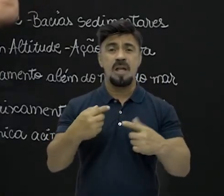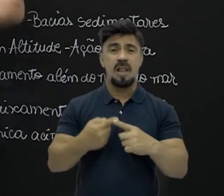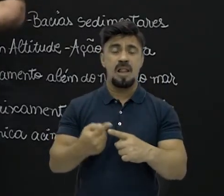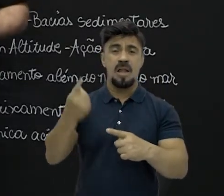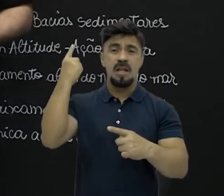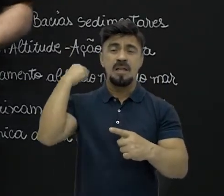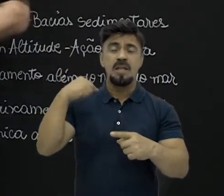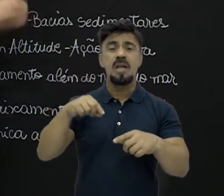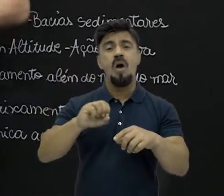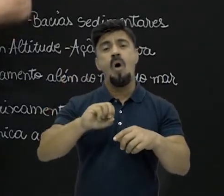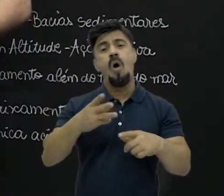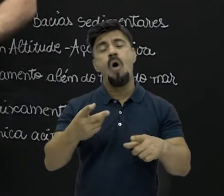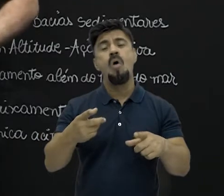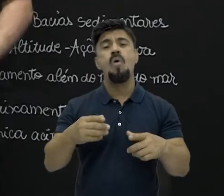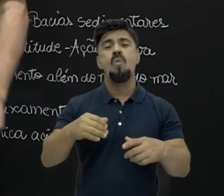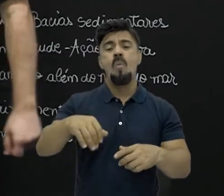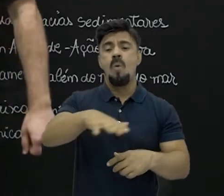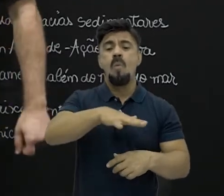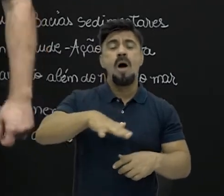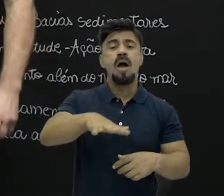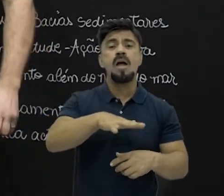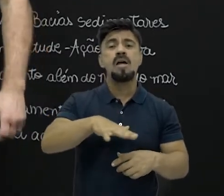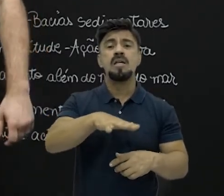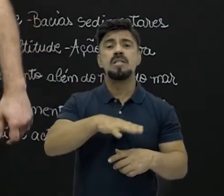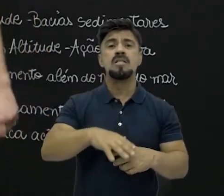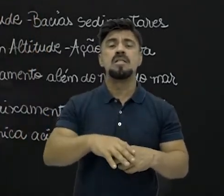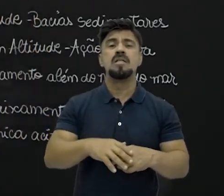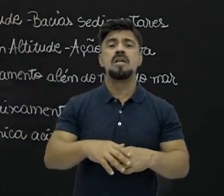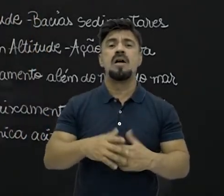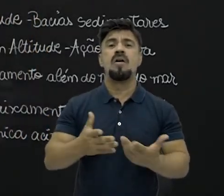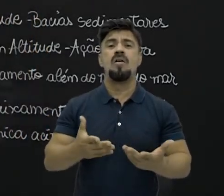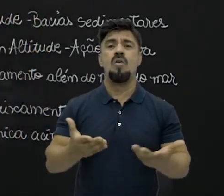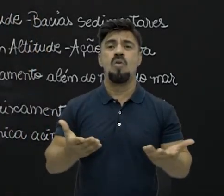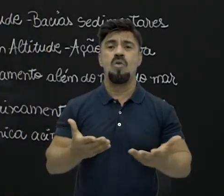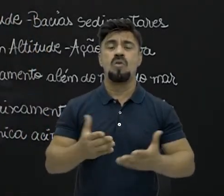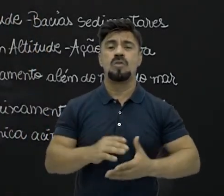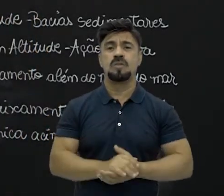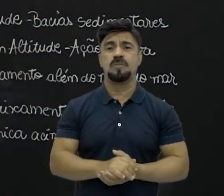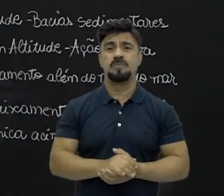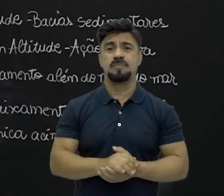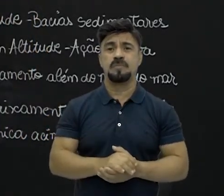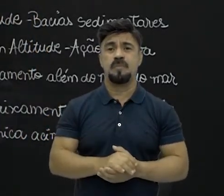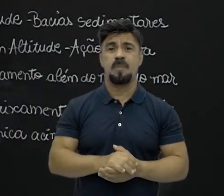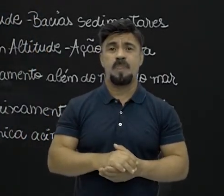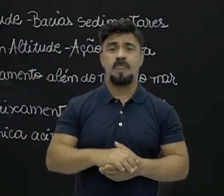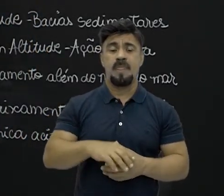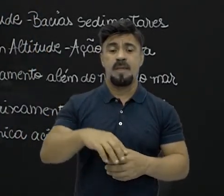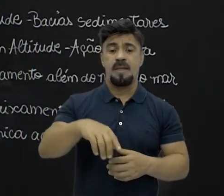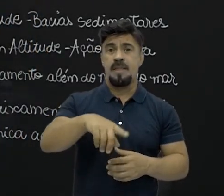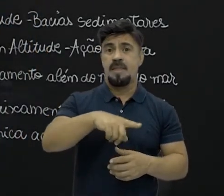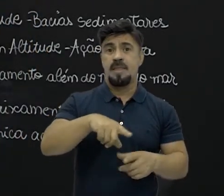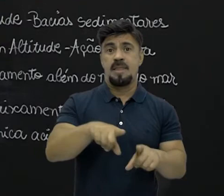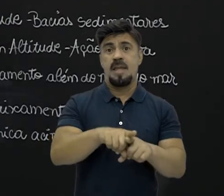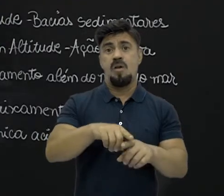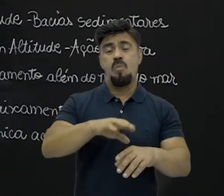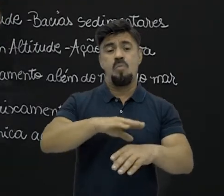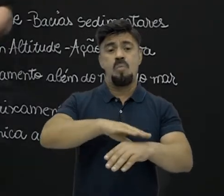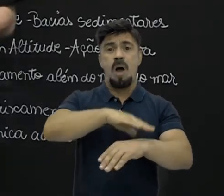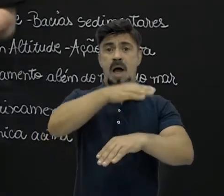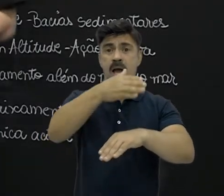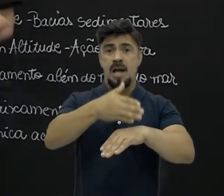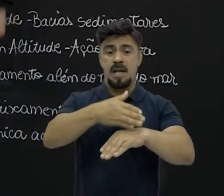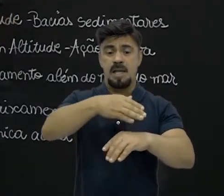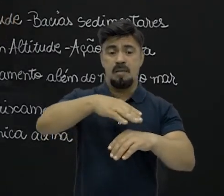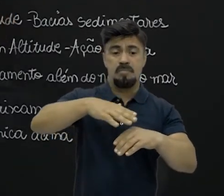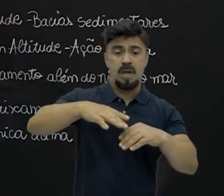Ou então é uma região formada por, hoje, uma região de manguezal, ou então uma ilha formada por bancos